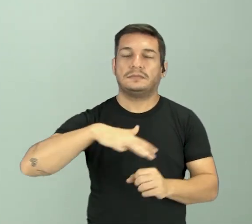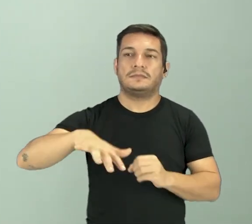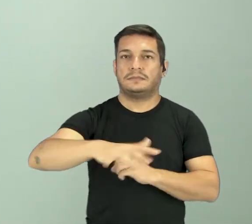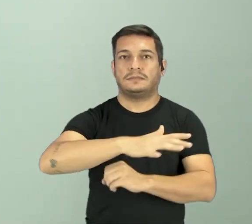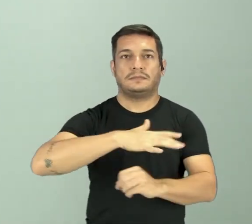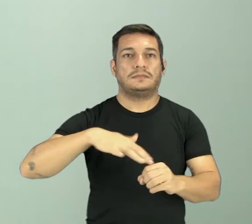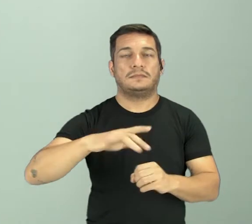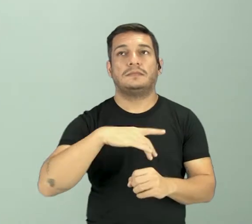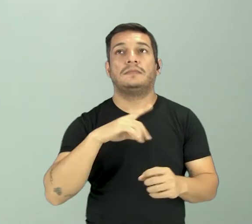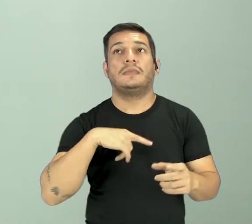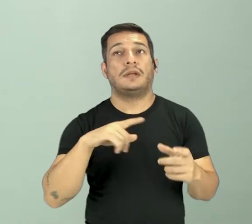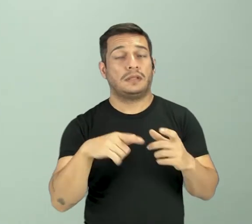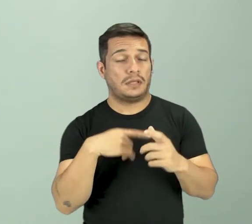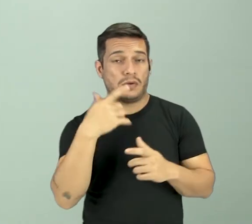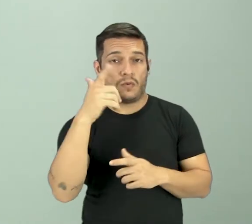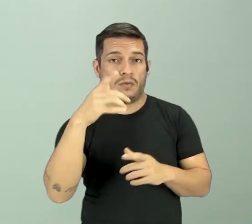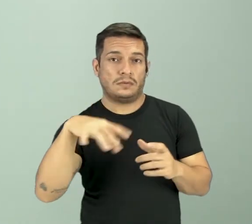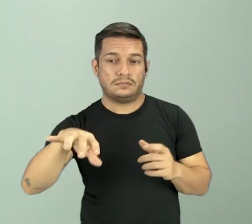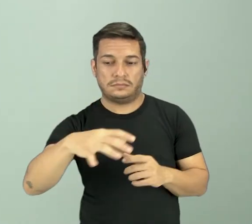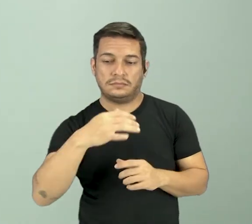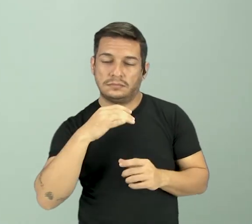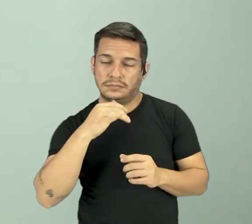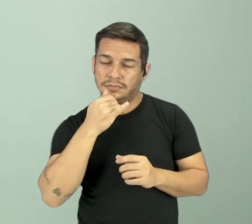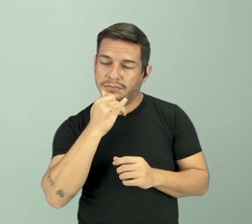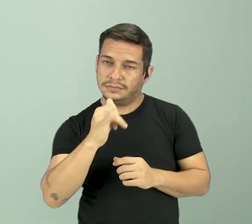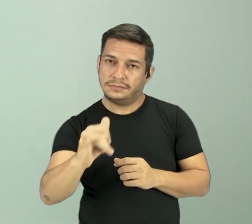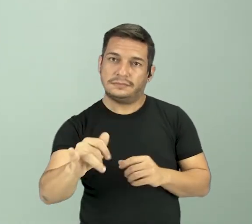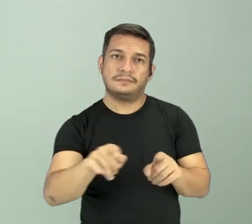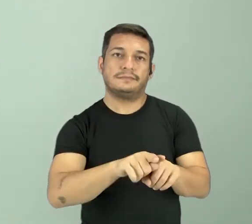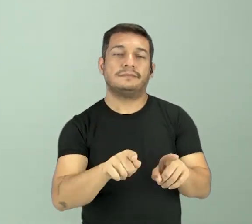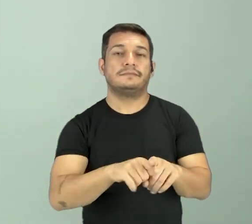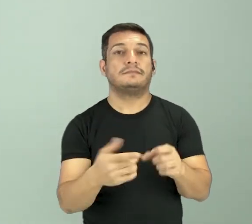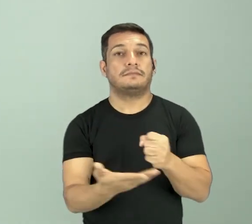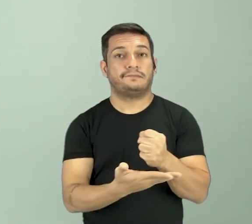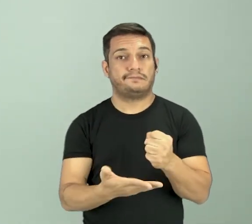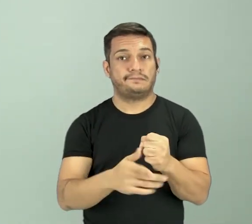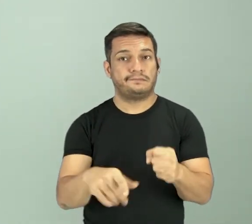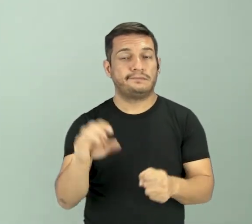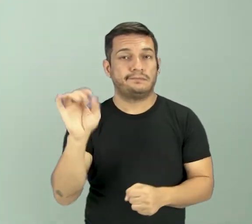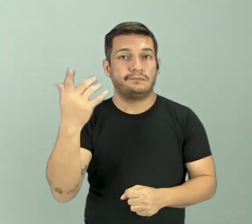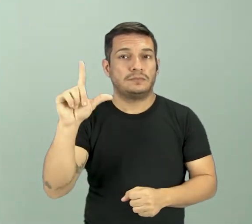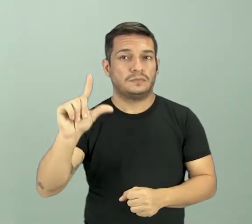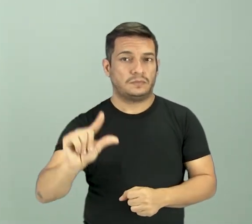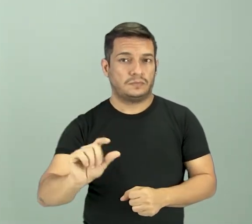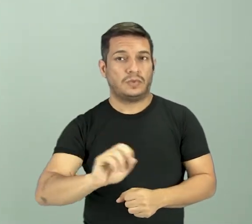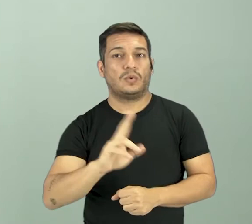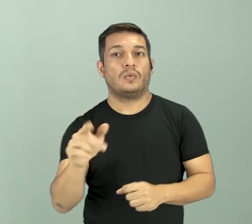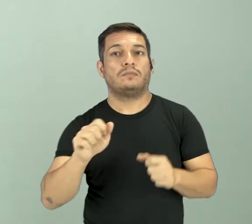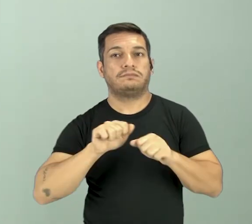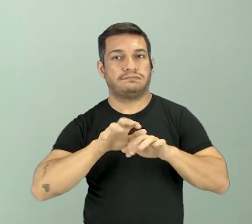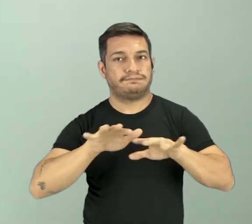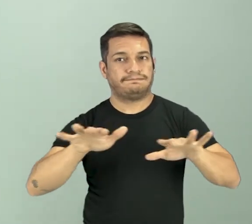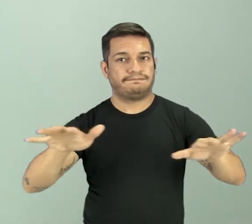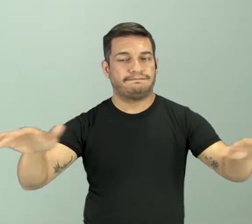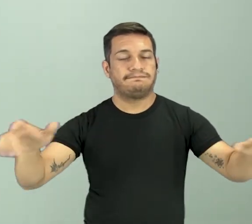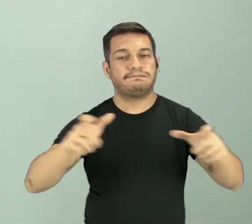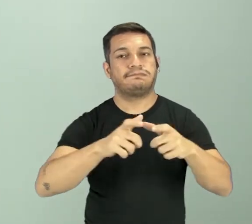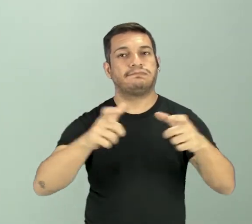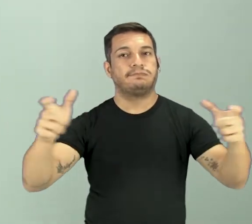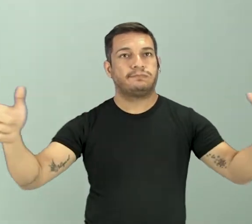gera outro campo elétrico, outra corrente elétrica, e a partir dali ou acontece a redução ou acontece o aumento dessa